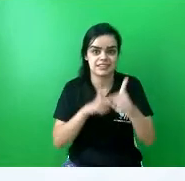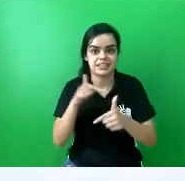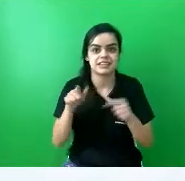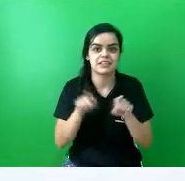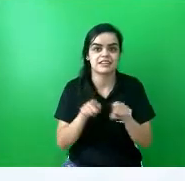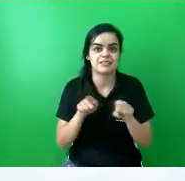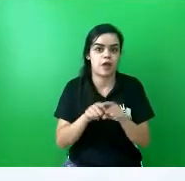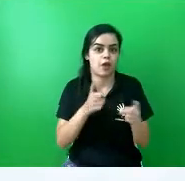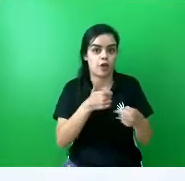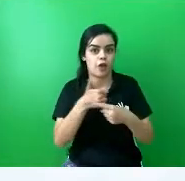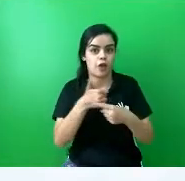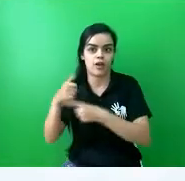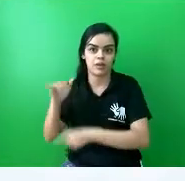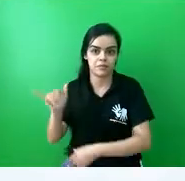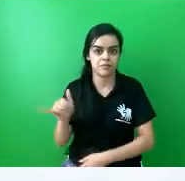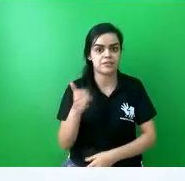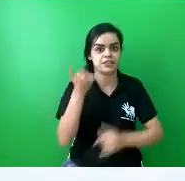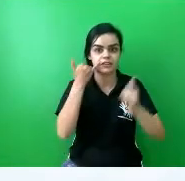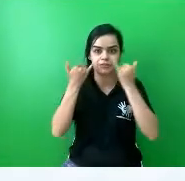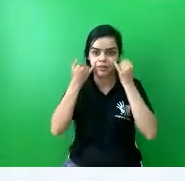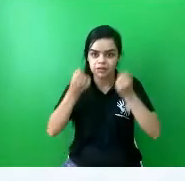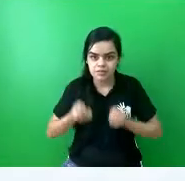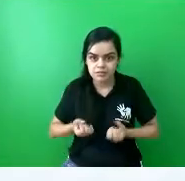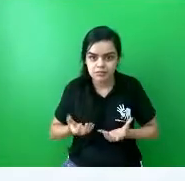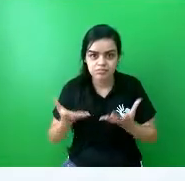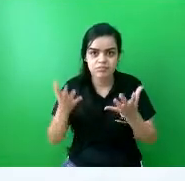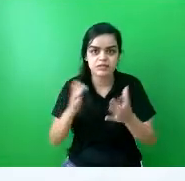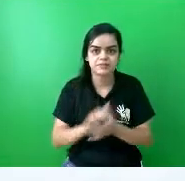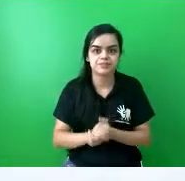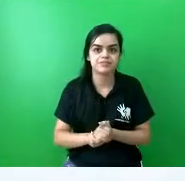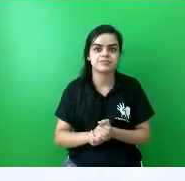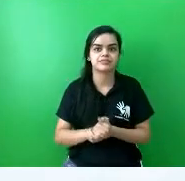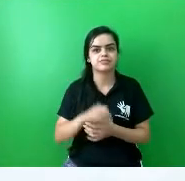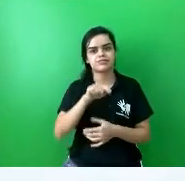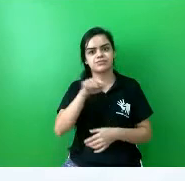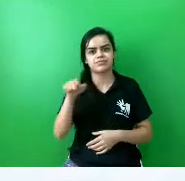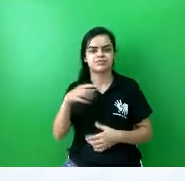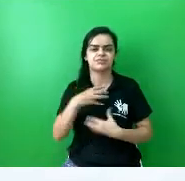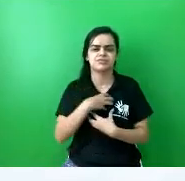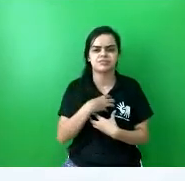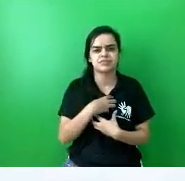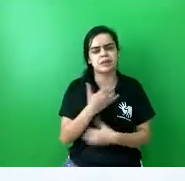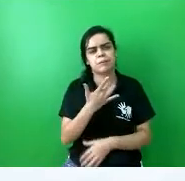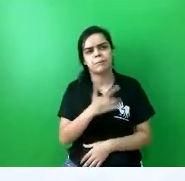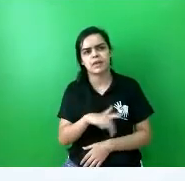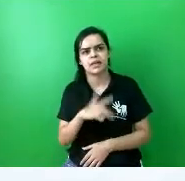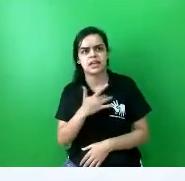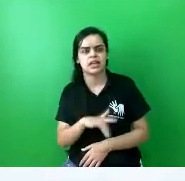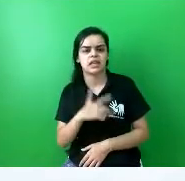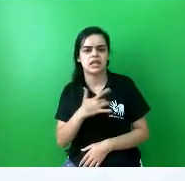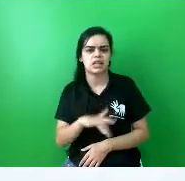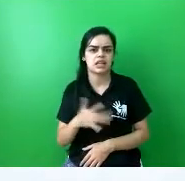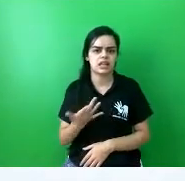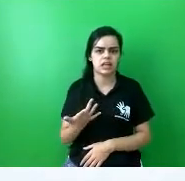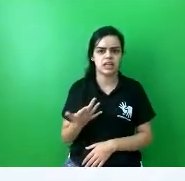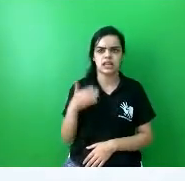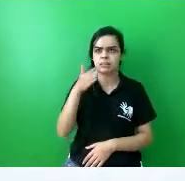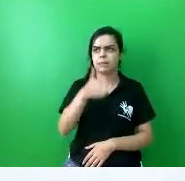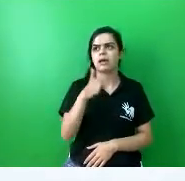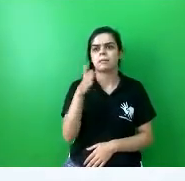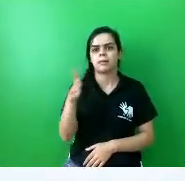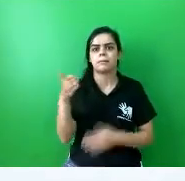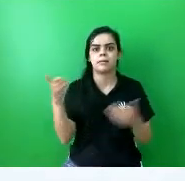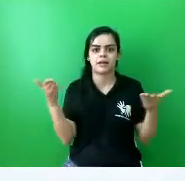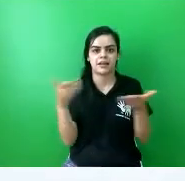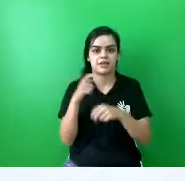curtam bastante e aproveitem a informação. Você que estava lá, assim, meio... que pena que não vou poder ir lá. Acho que